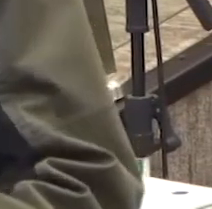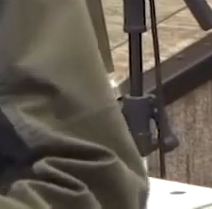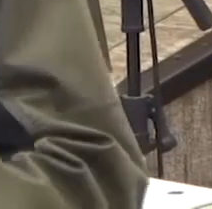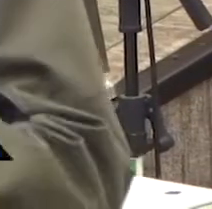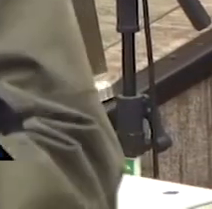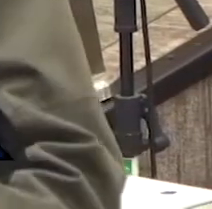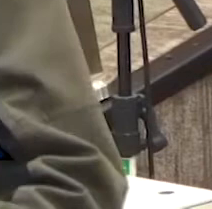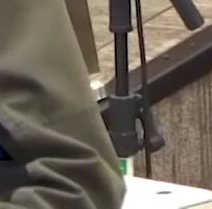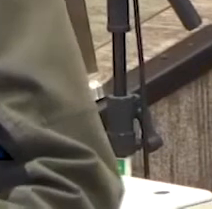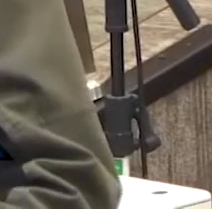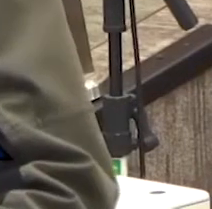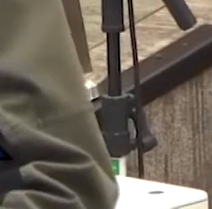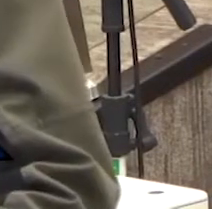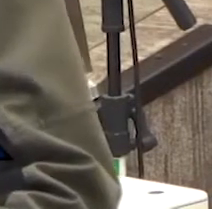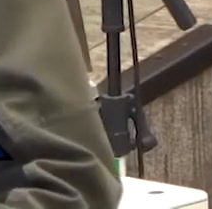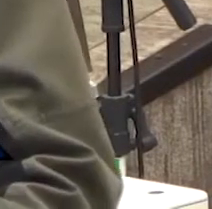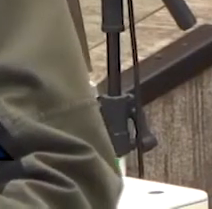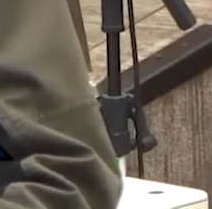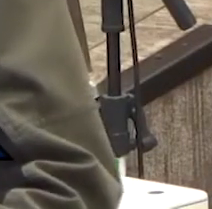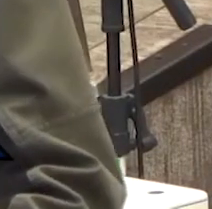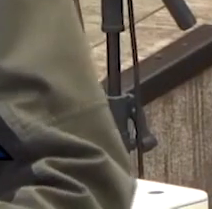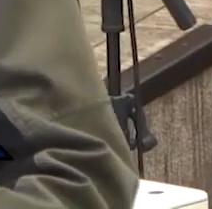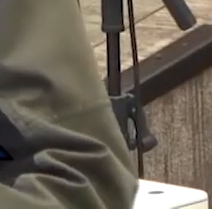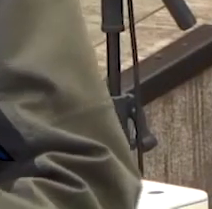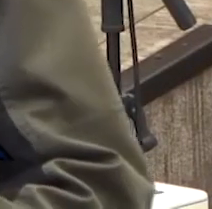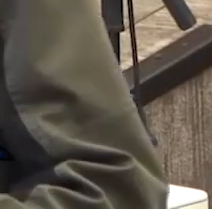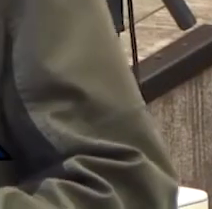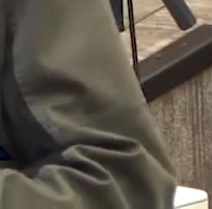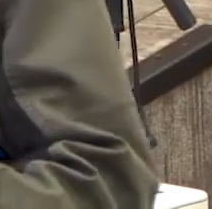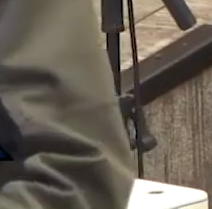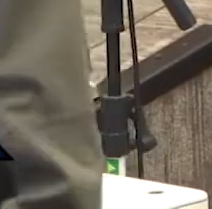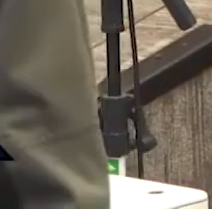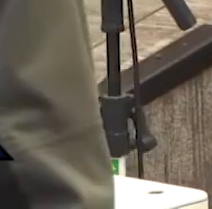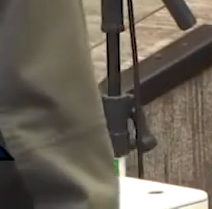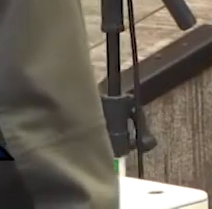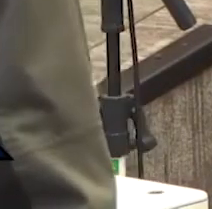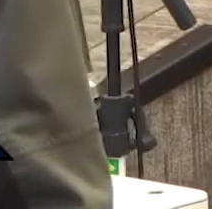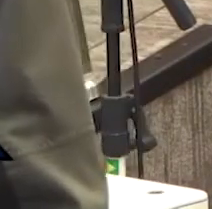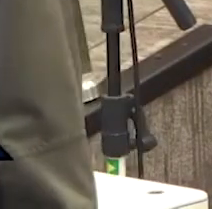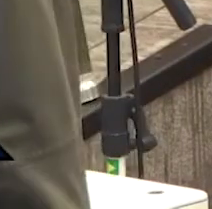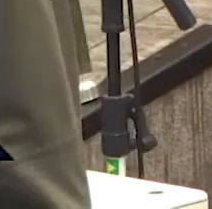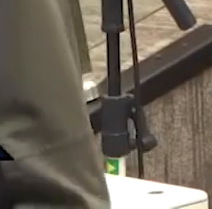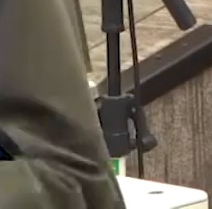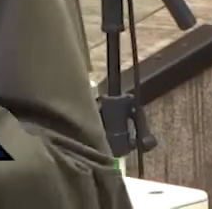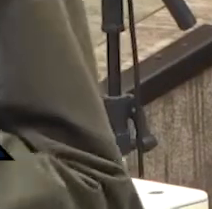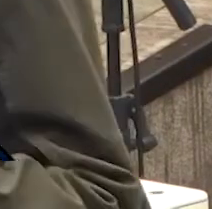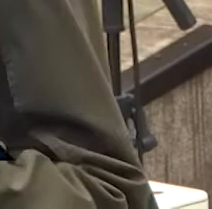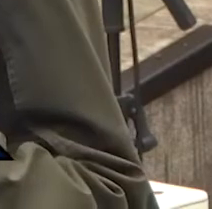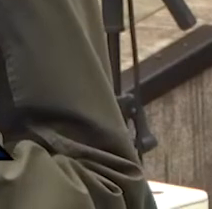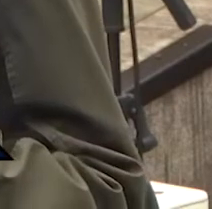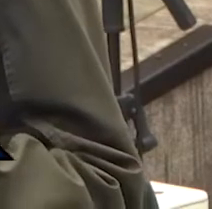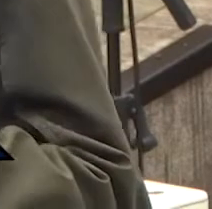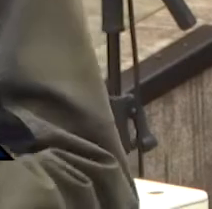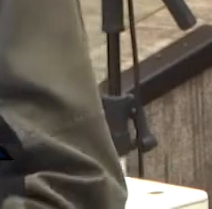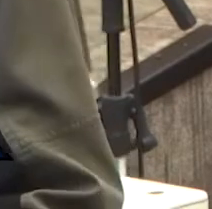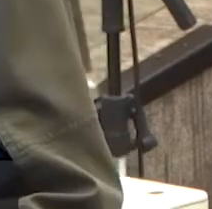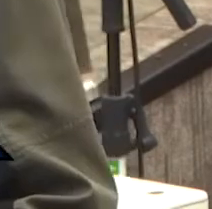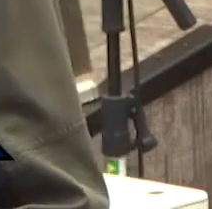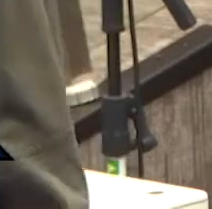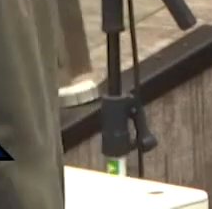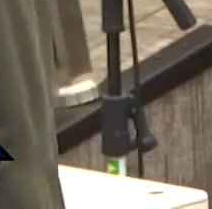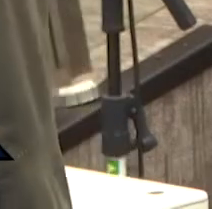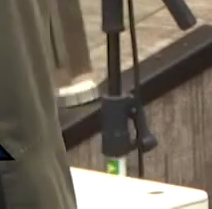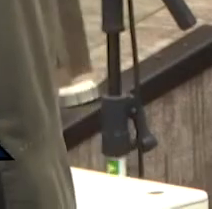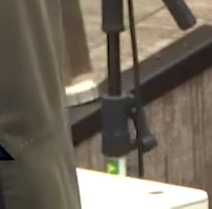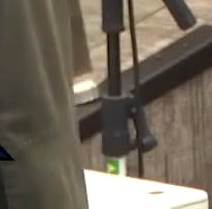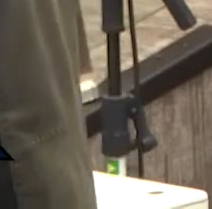já são, inclusive, formadas em pedagogia, realizam um trabalho pedagógico, mas não são reconhecidas nesse